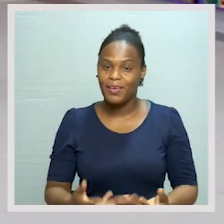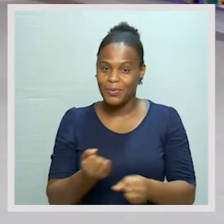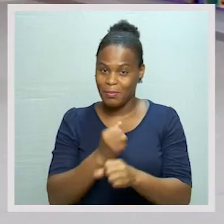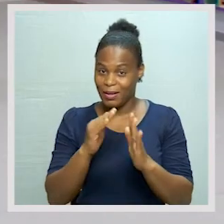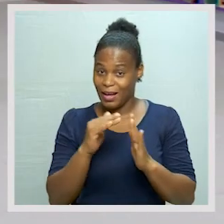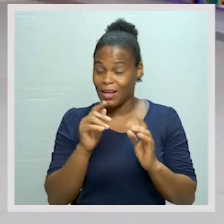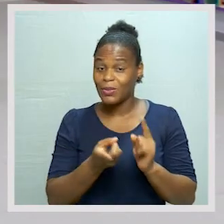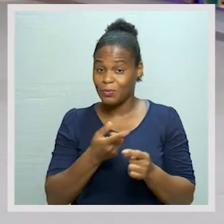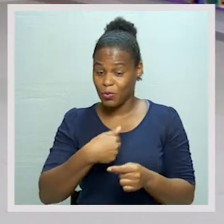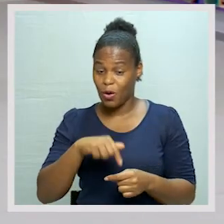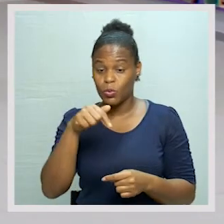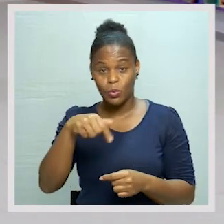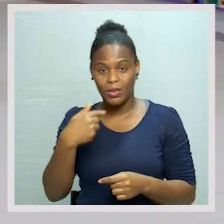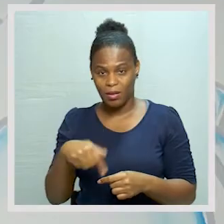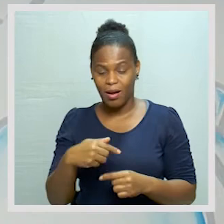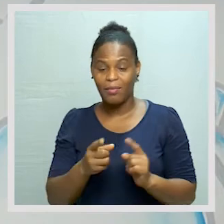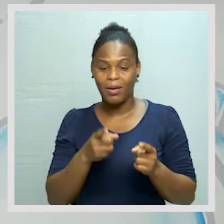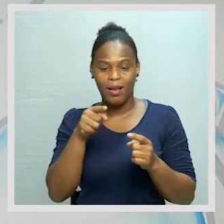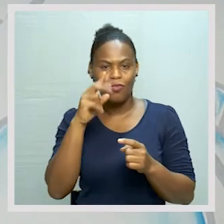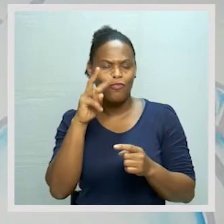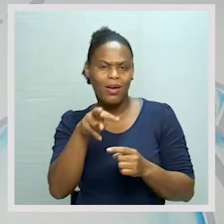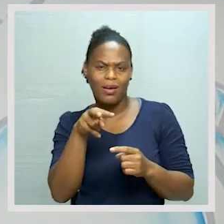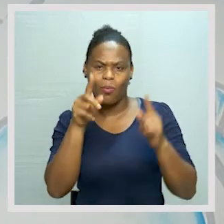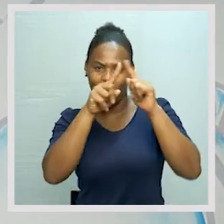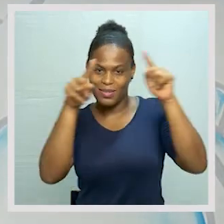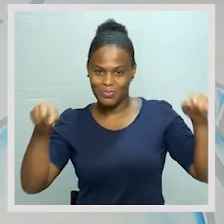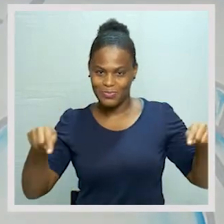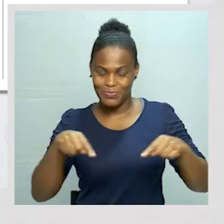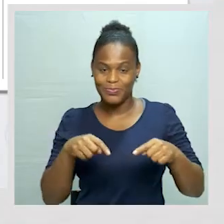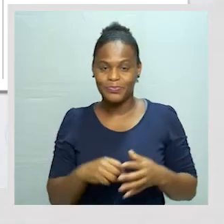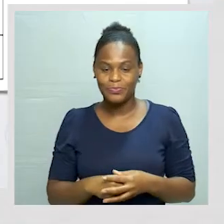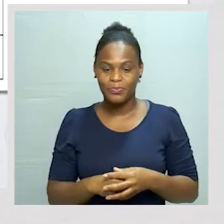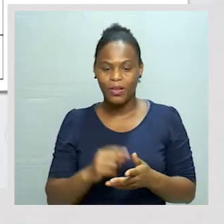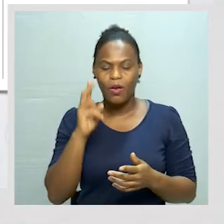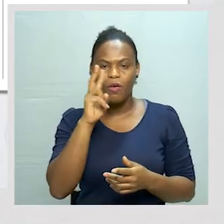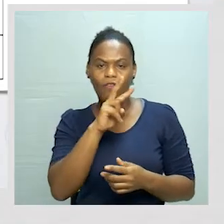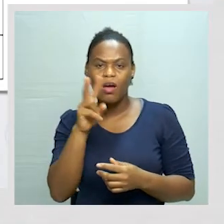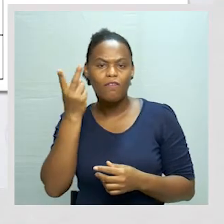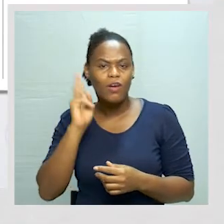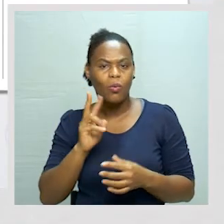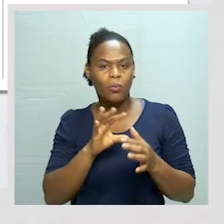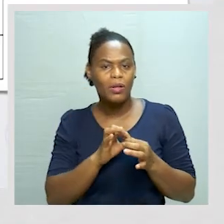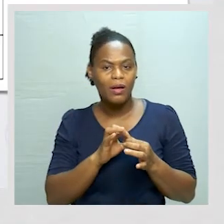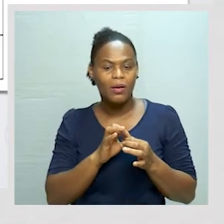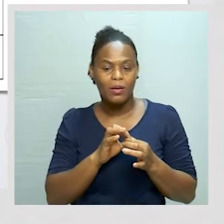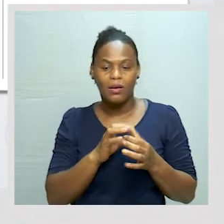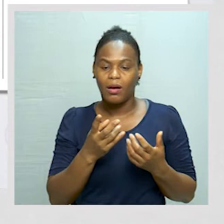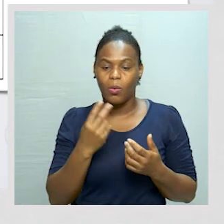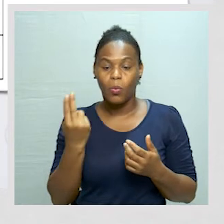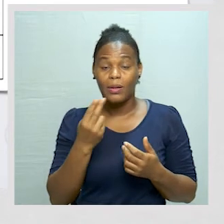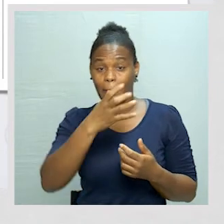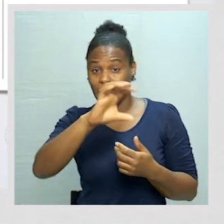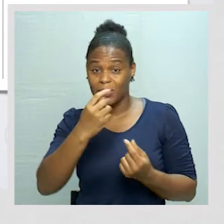O trabalho de casa que nós temos para hoje é este aqui. Observe os valores relativos à unidade do país